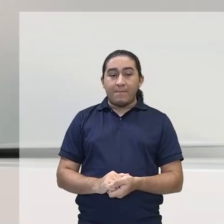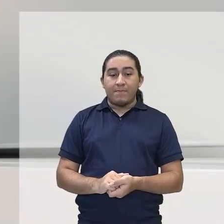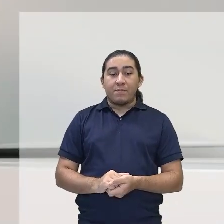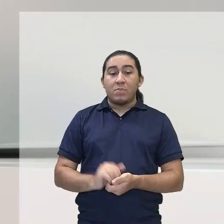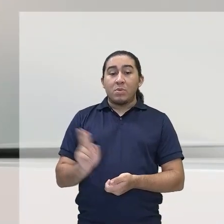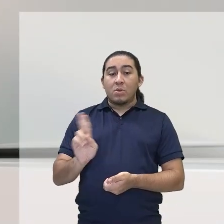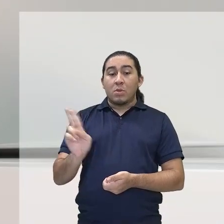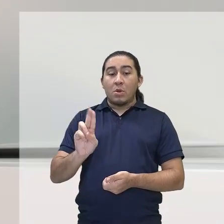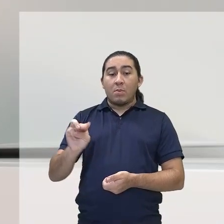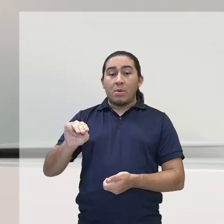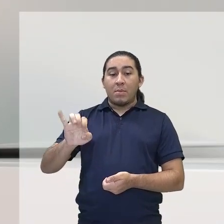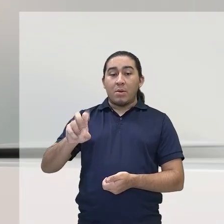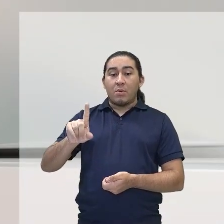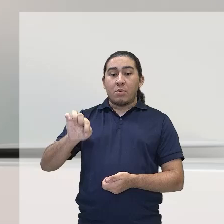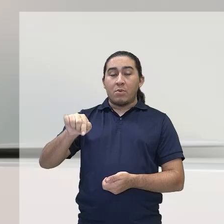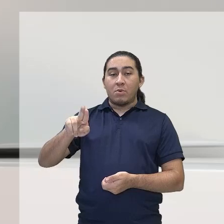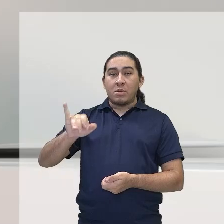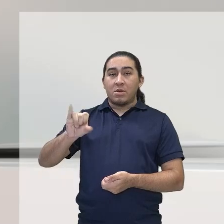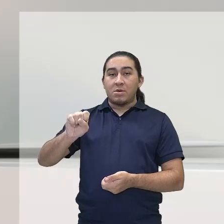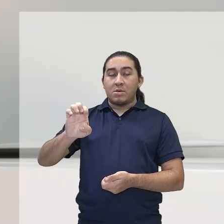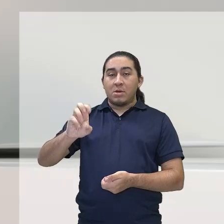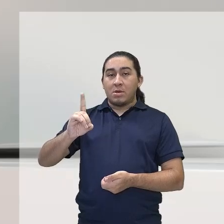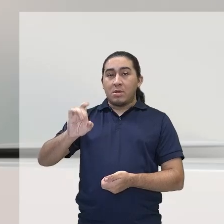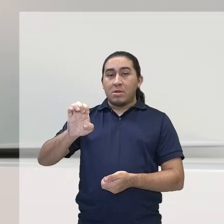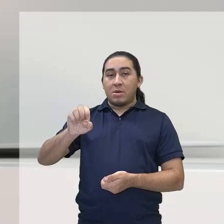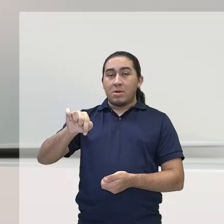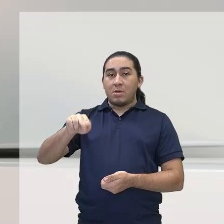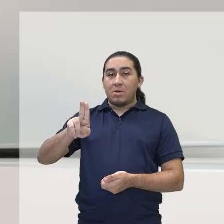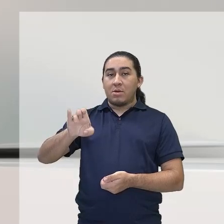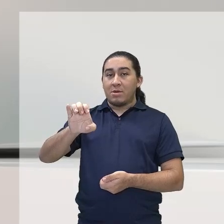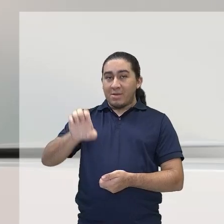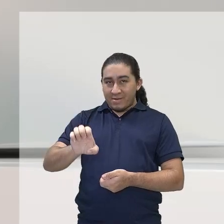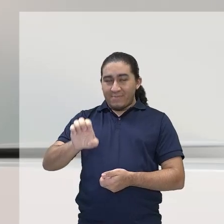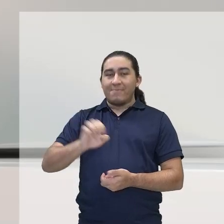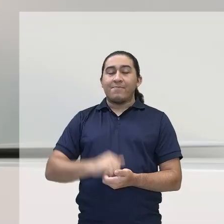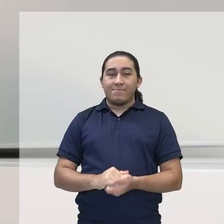técnico administrativo e bem-vindo a mais uma jornada.